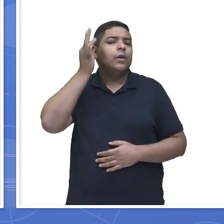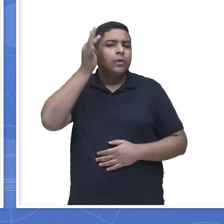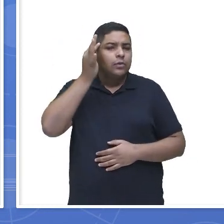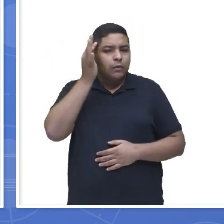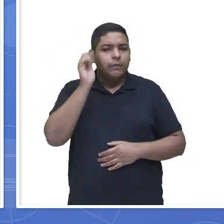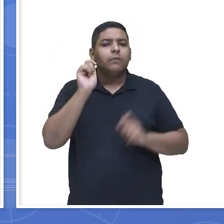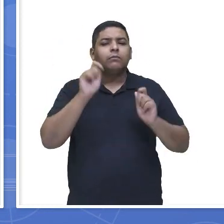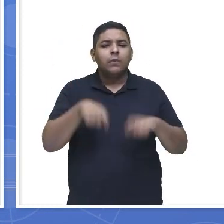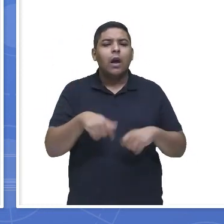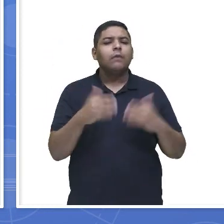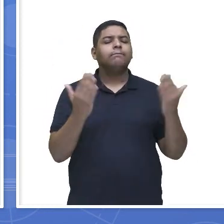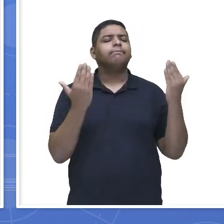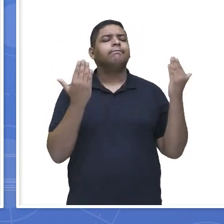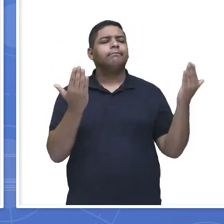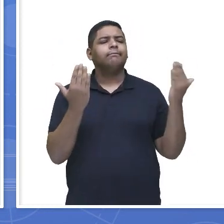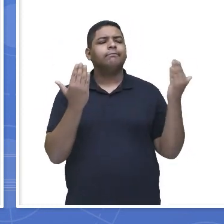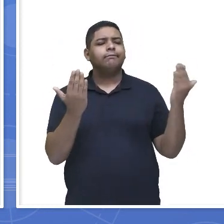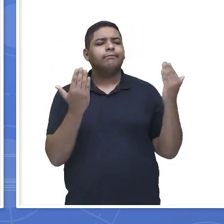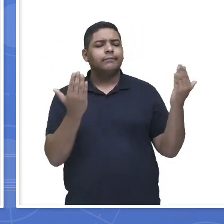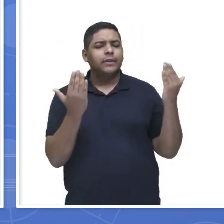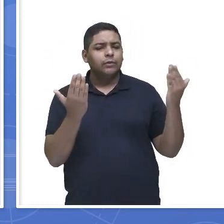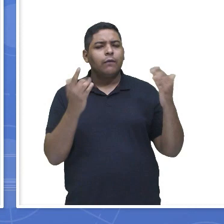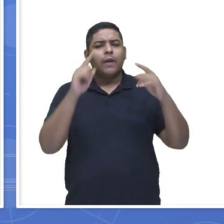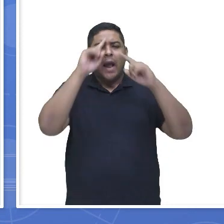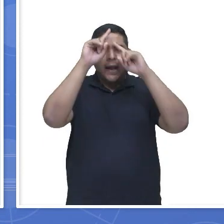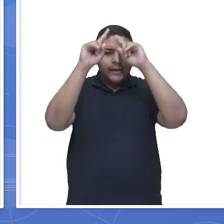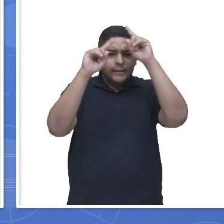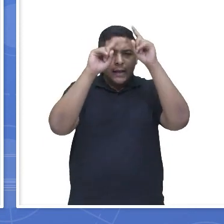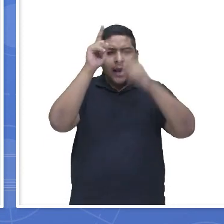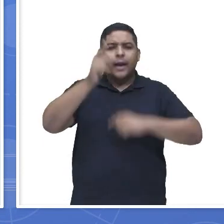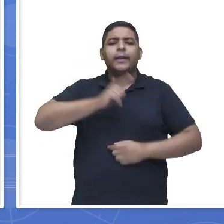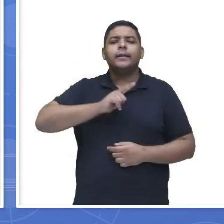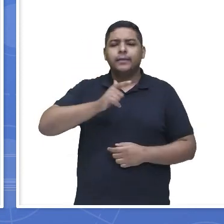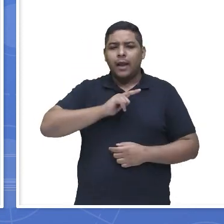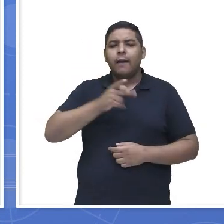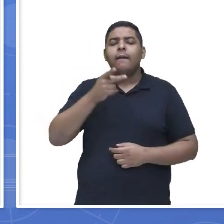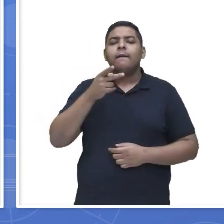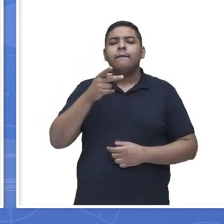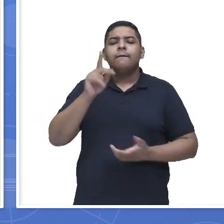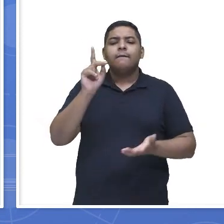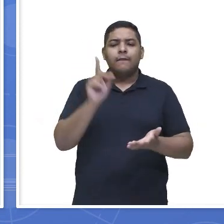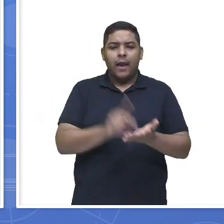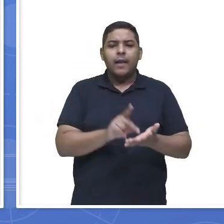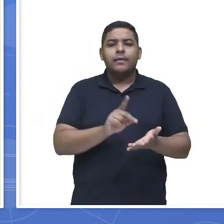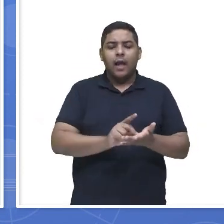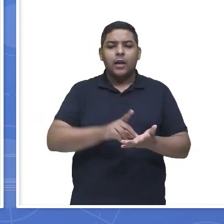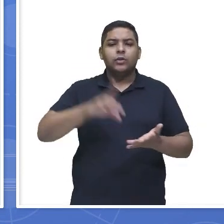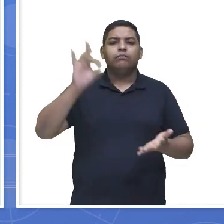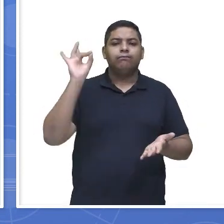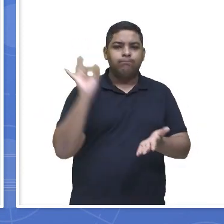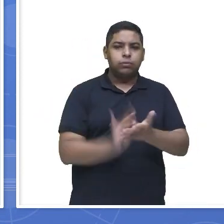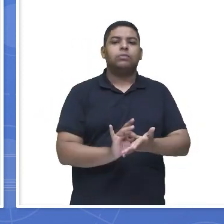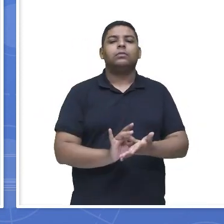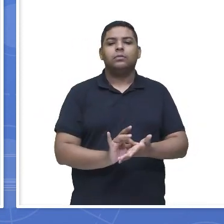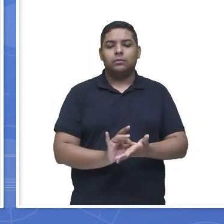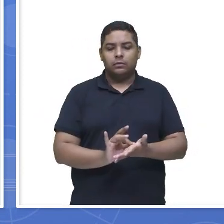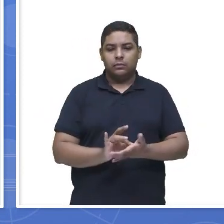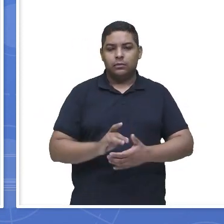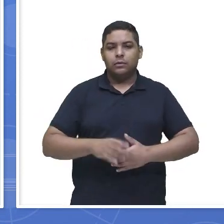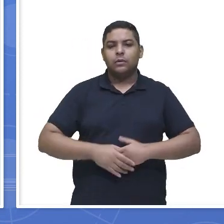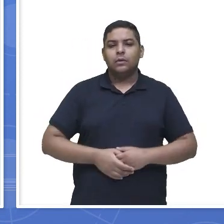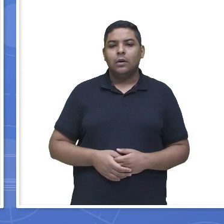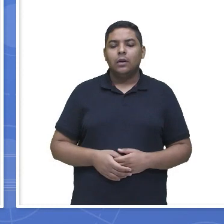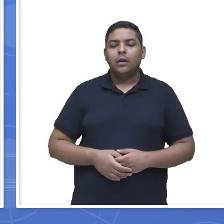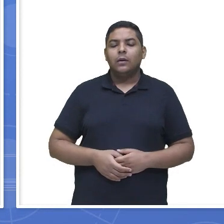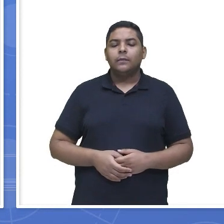em desconfiar da ideia de que existe uma verdade absoluta. Olha só, fala comigo aqui.